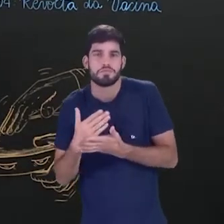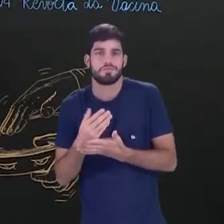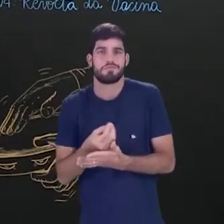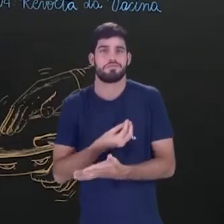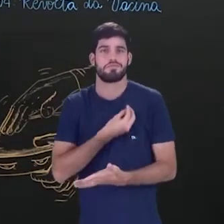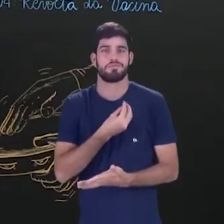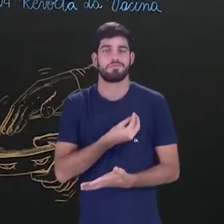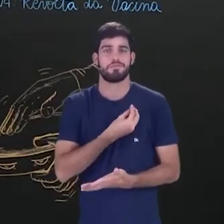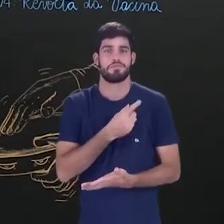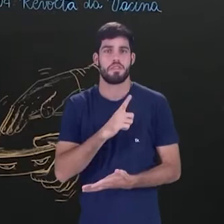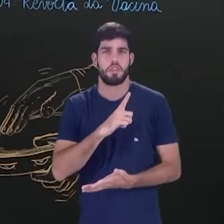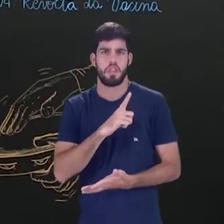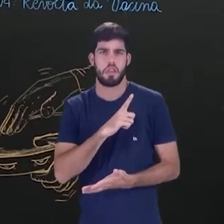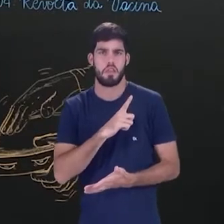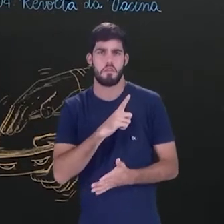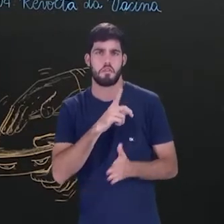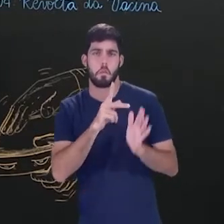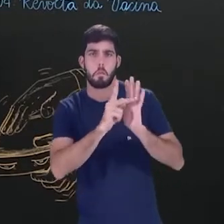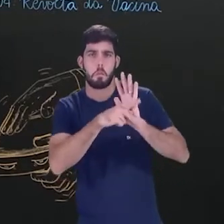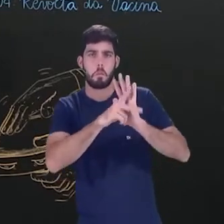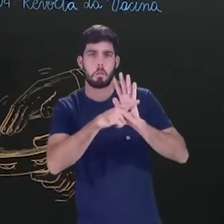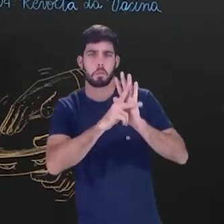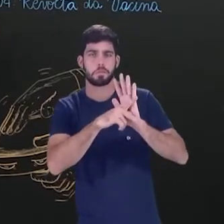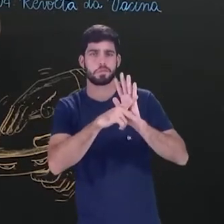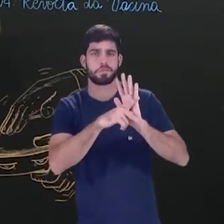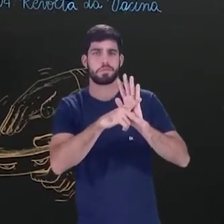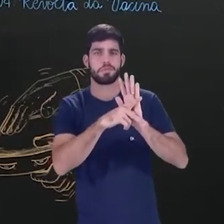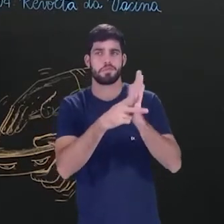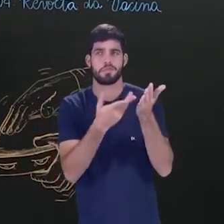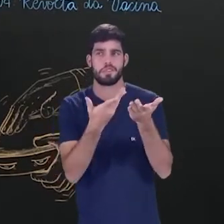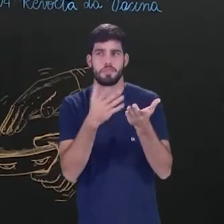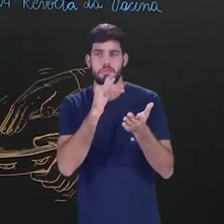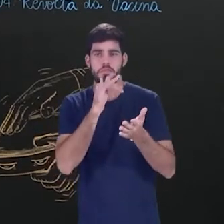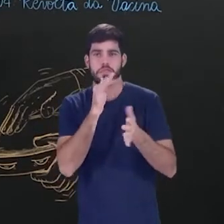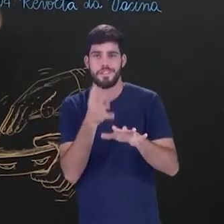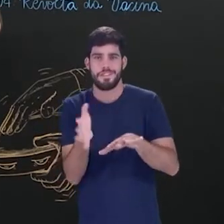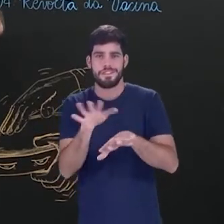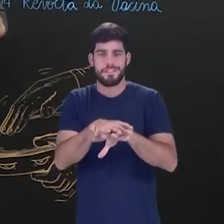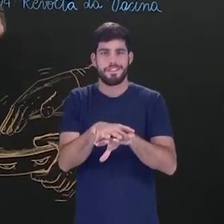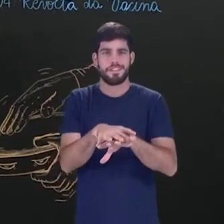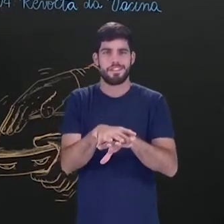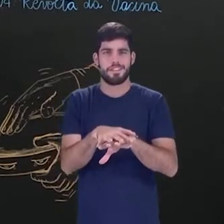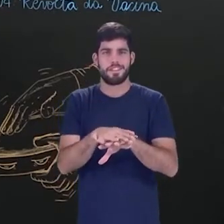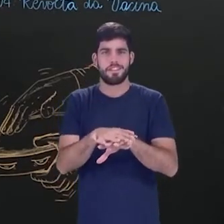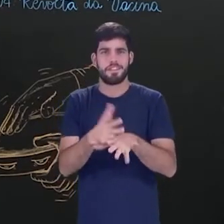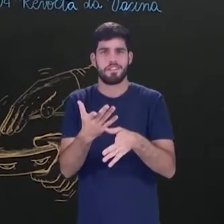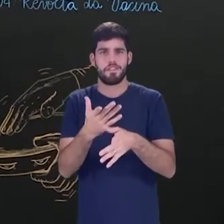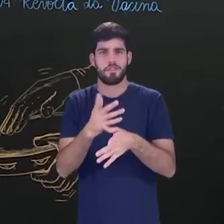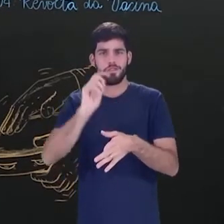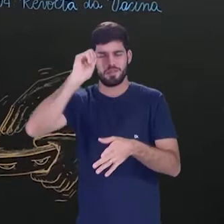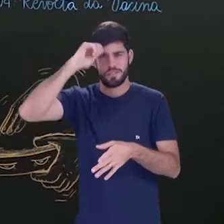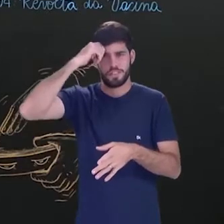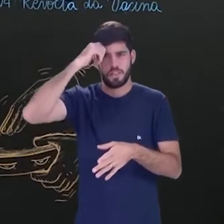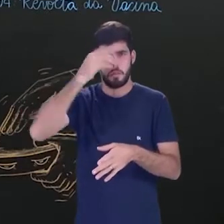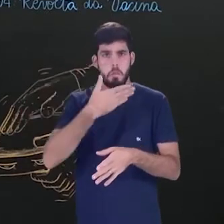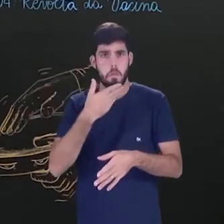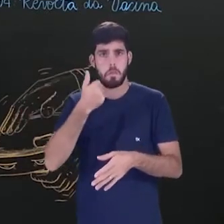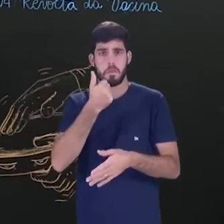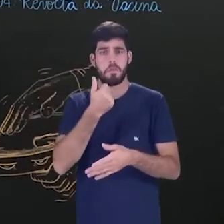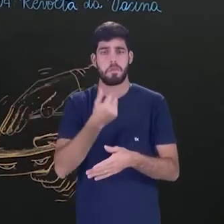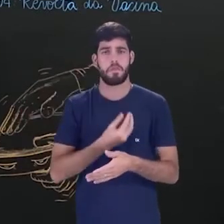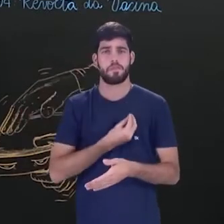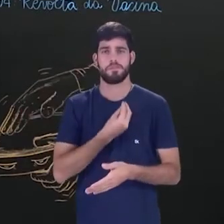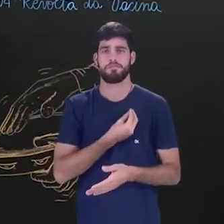Não teve um projeto do Estado brasileiro para integrar melhor essas pessoas socialmente, dar melhores condições de vida. Não